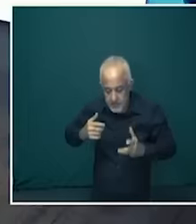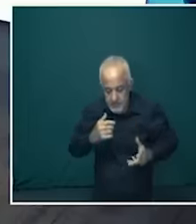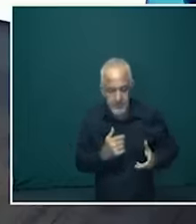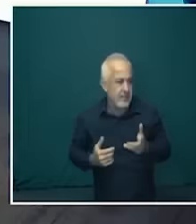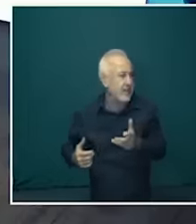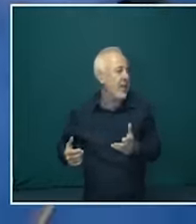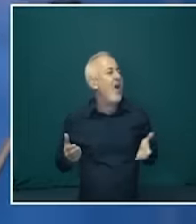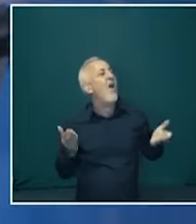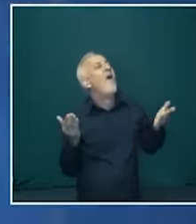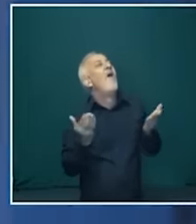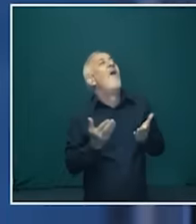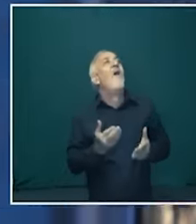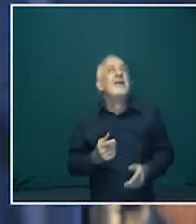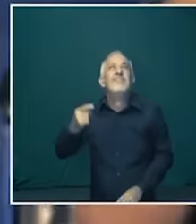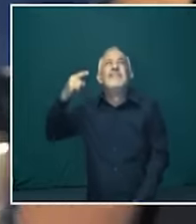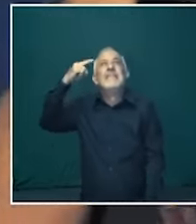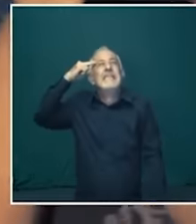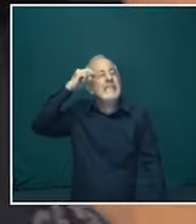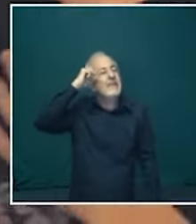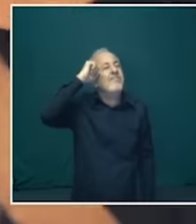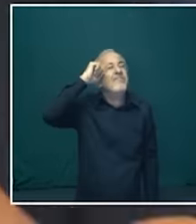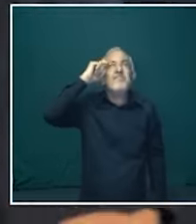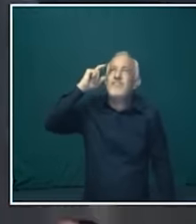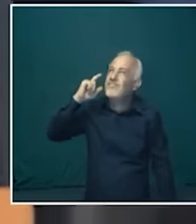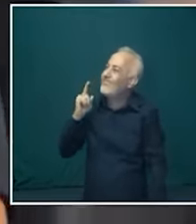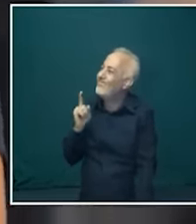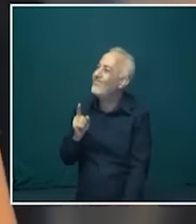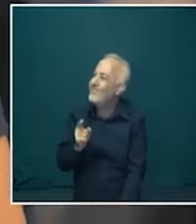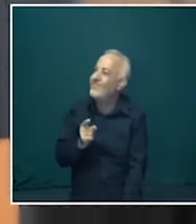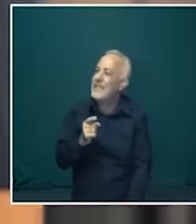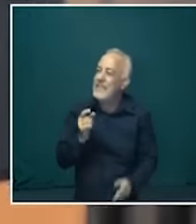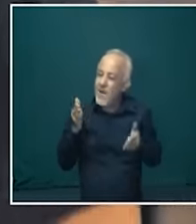sanfoneiro. Hoje eu acordei com a cabeça no lugar.